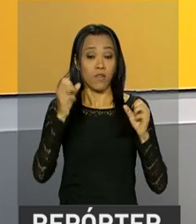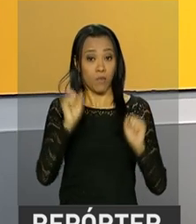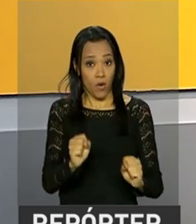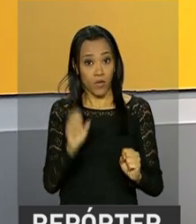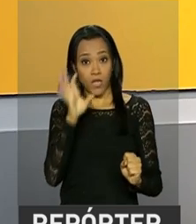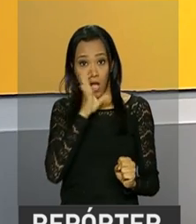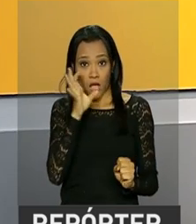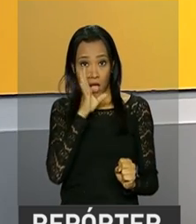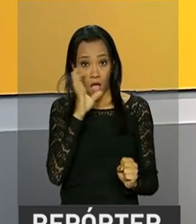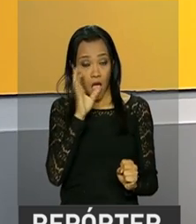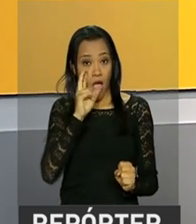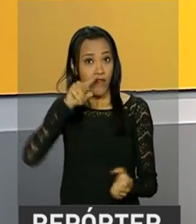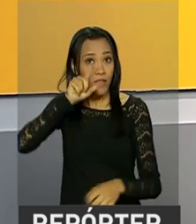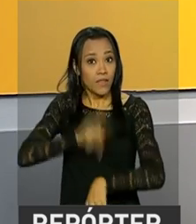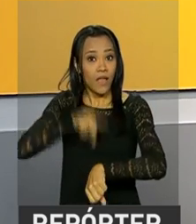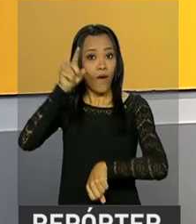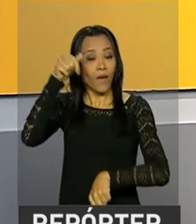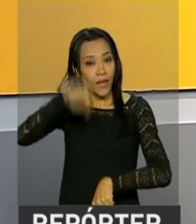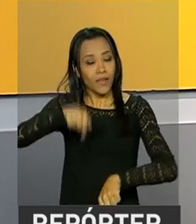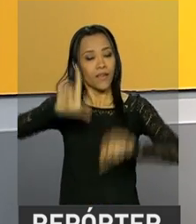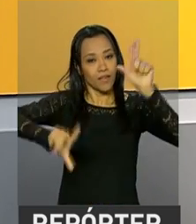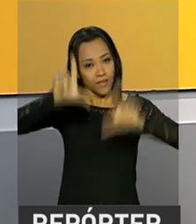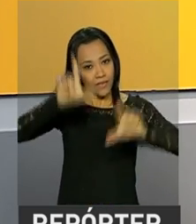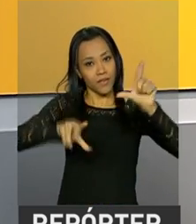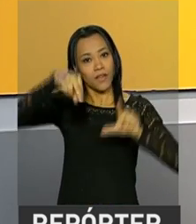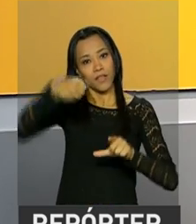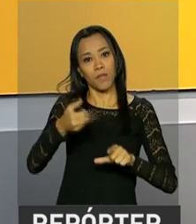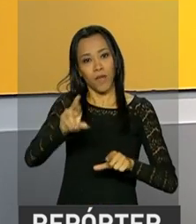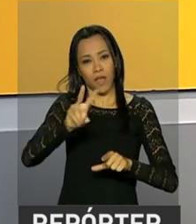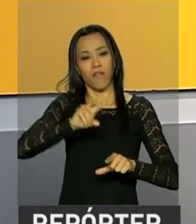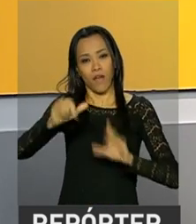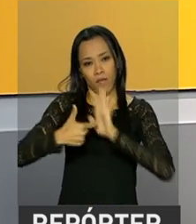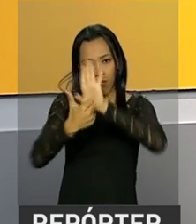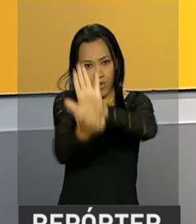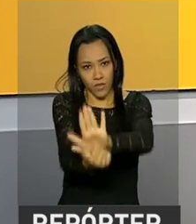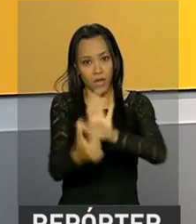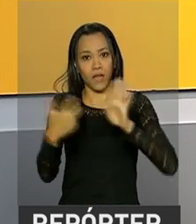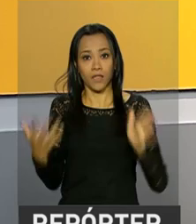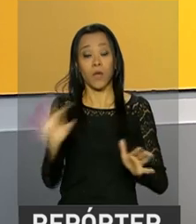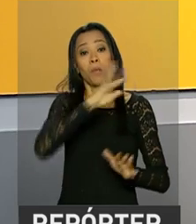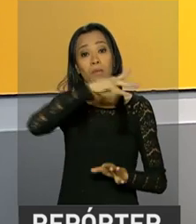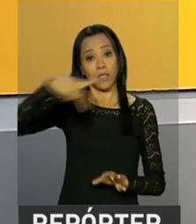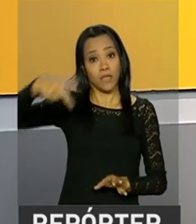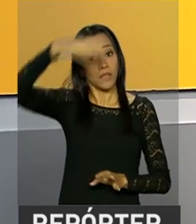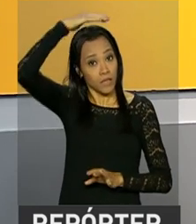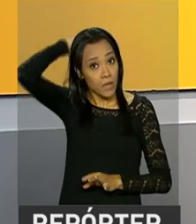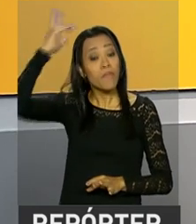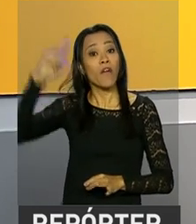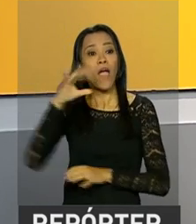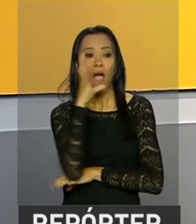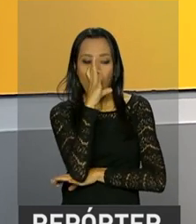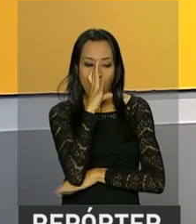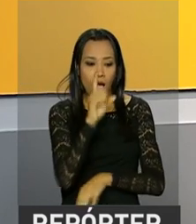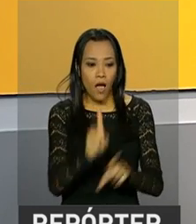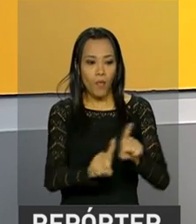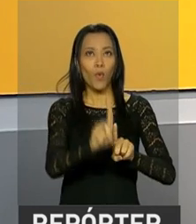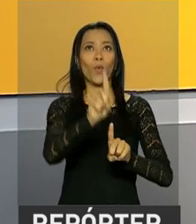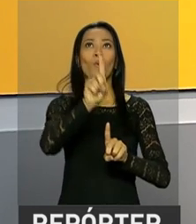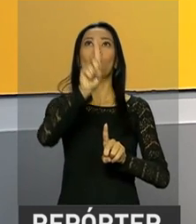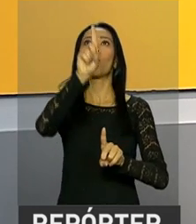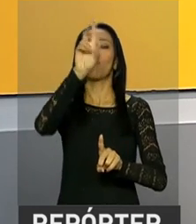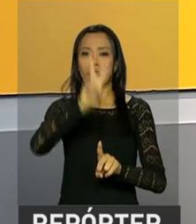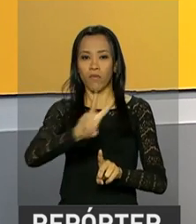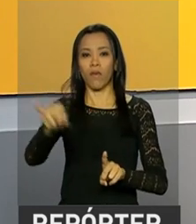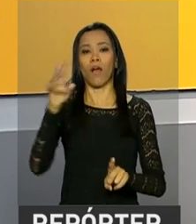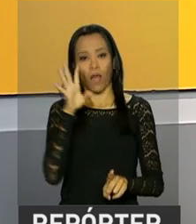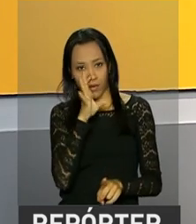acompanhado em tempo real aqui na TV NBR. O presidente Michel Temer vai acompanhar o lançamento do satélite no Comando